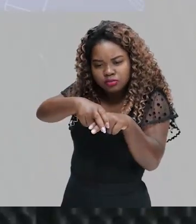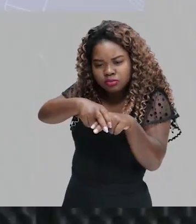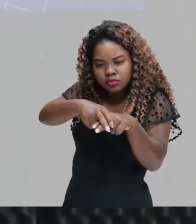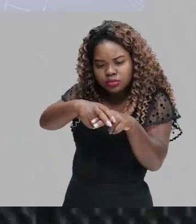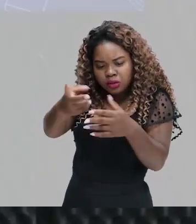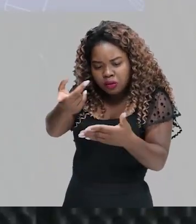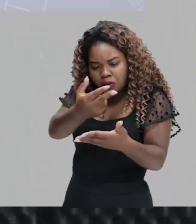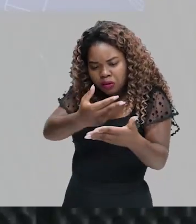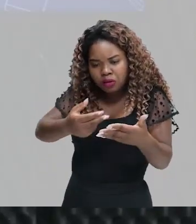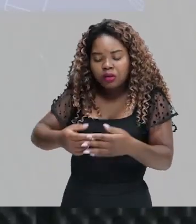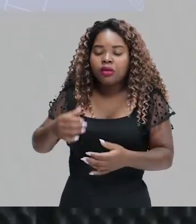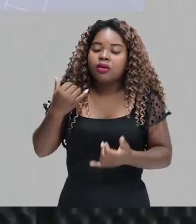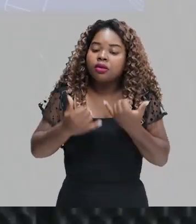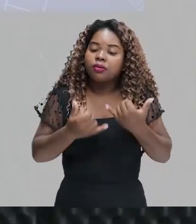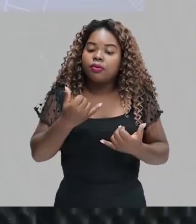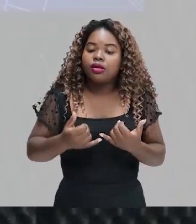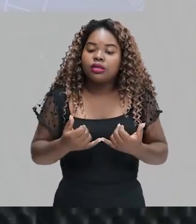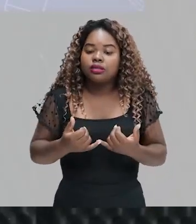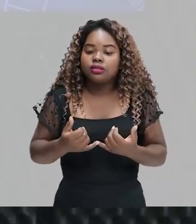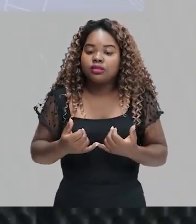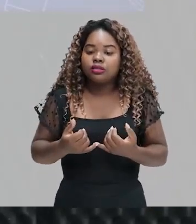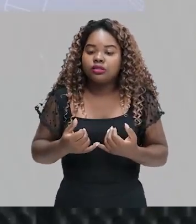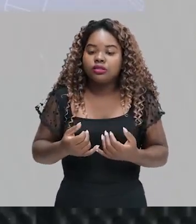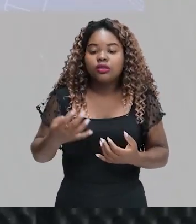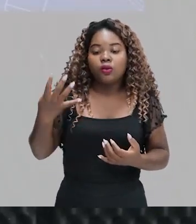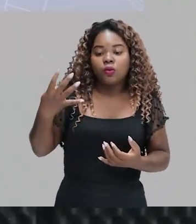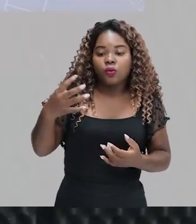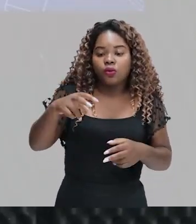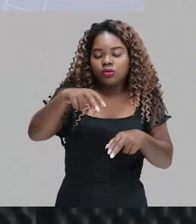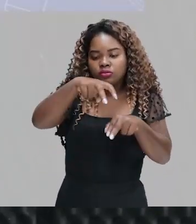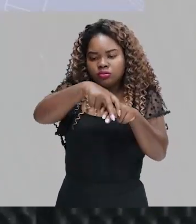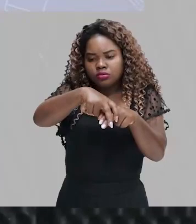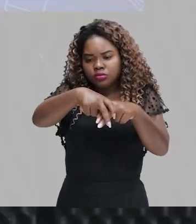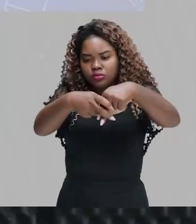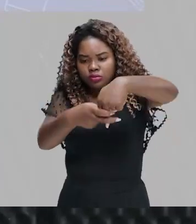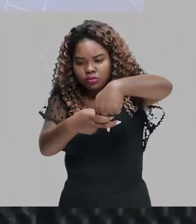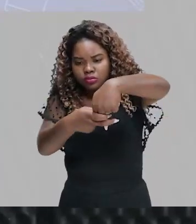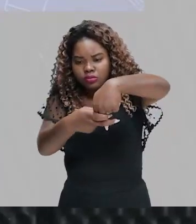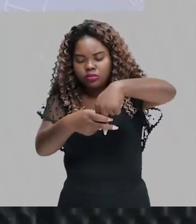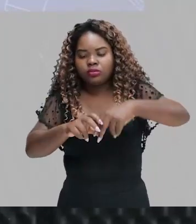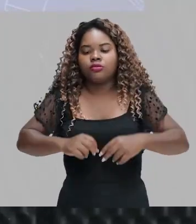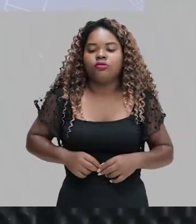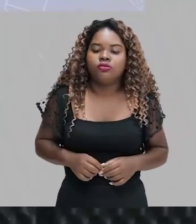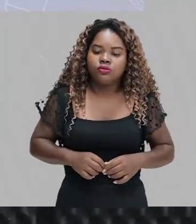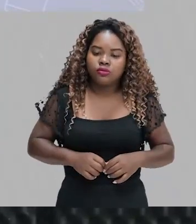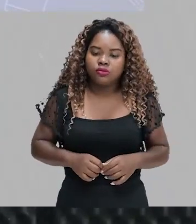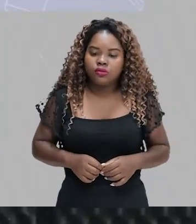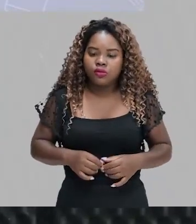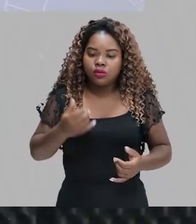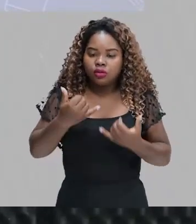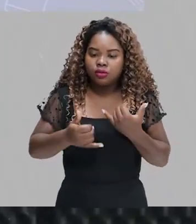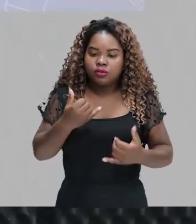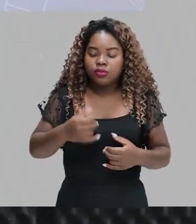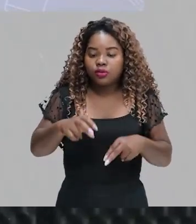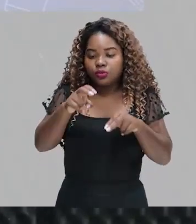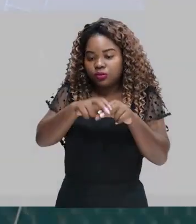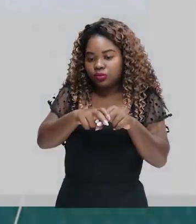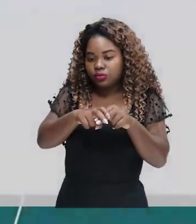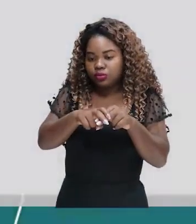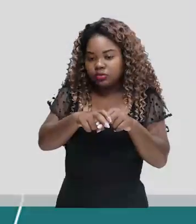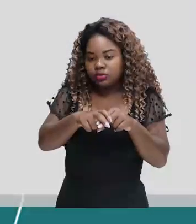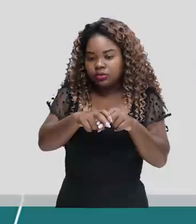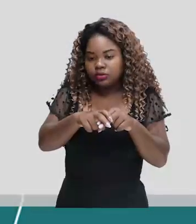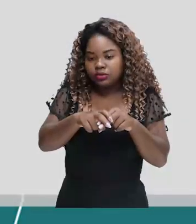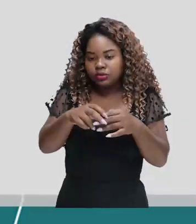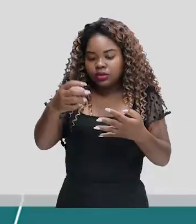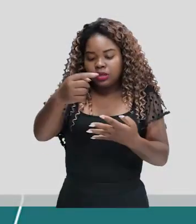parece um 4 de cabeça para baixo? Ela é de lado, ela é bidimensional. Na hora que ela parece ter o assento, o encosto e